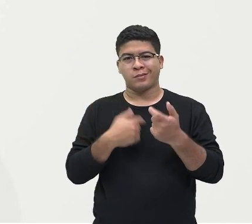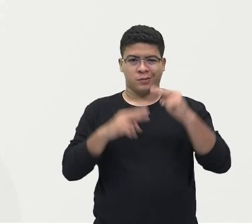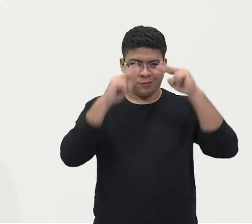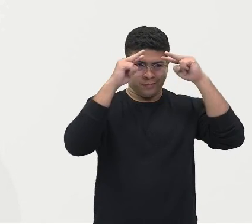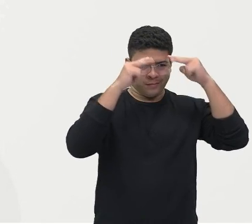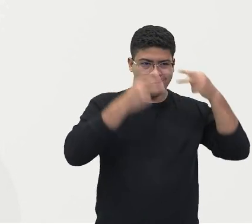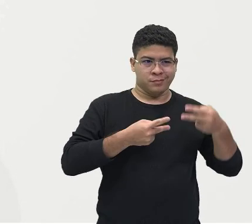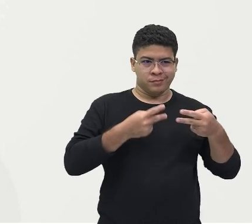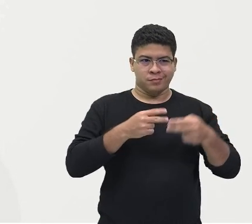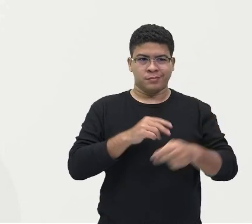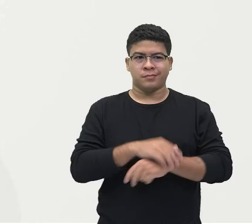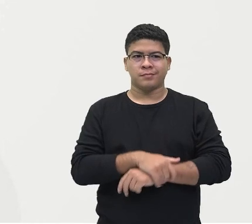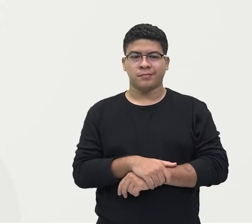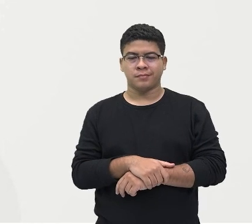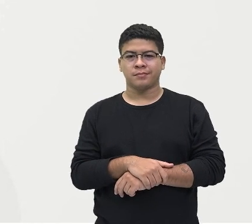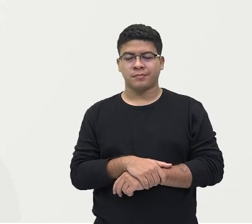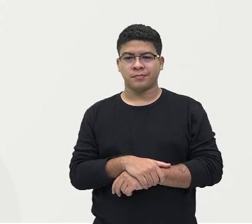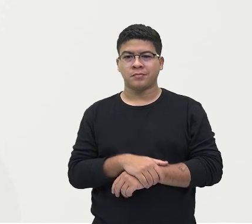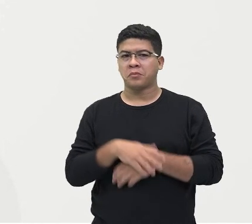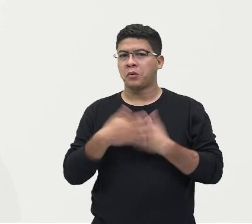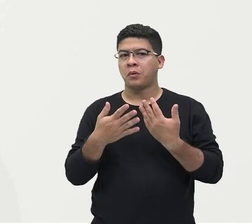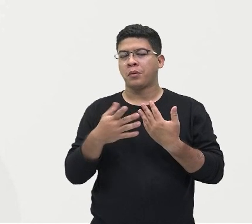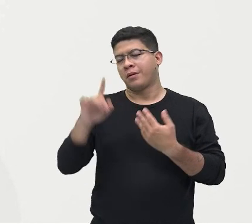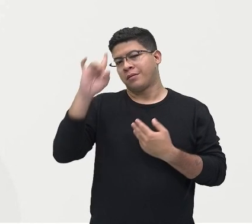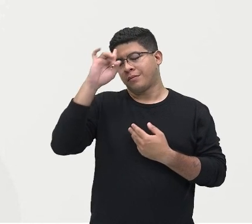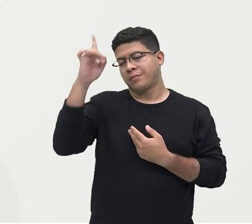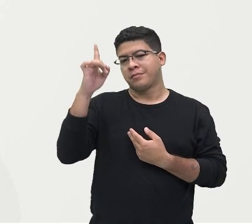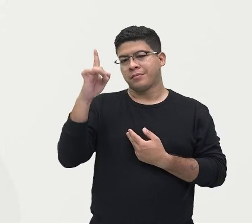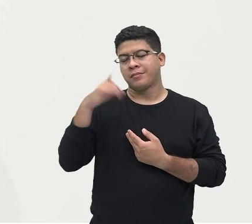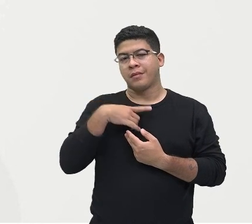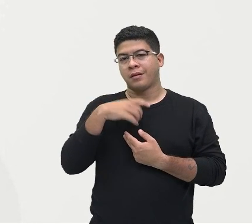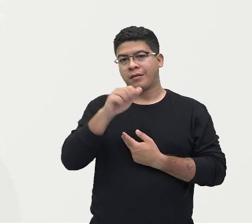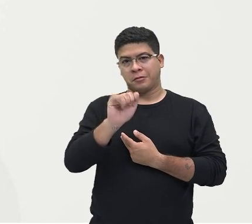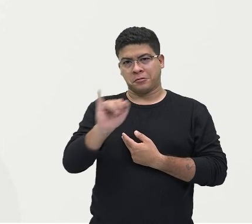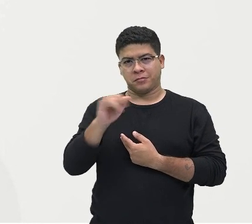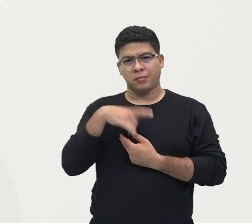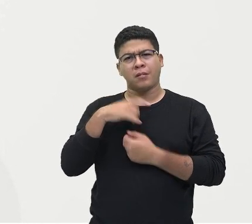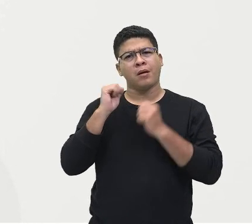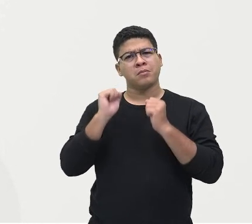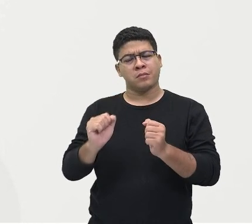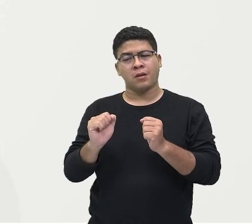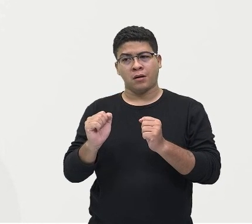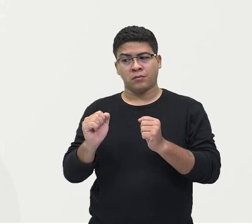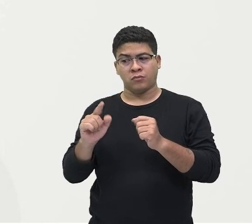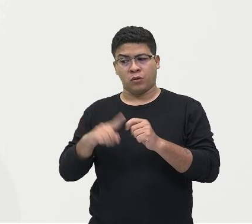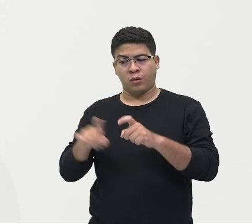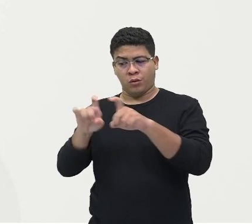máquinas pensem e se desenvolvam e, né, ajam como os humanos.